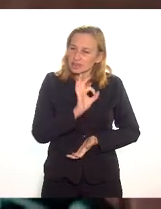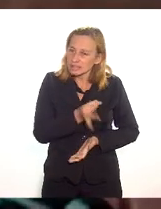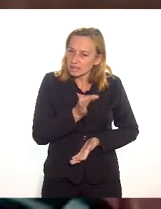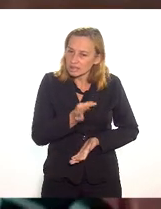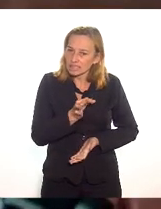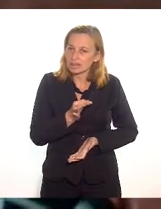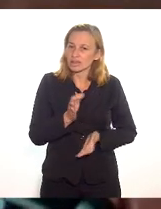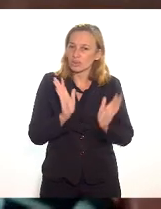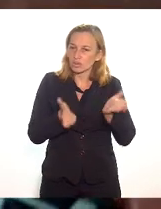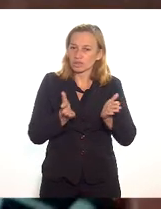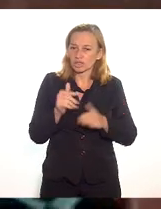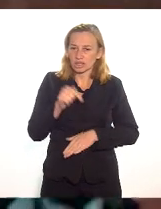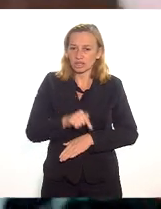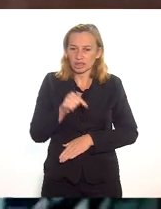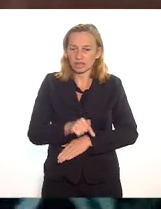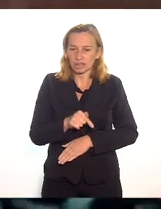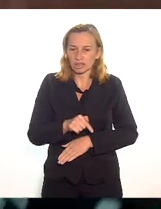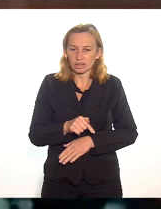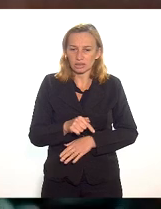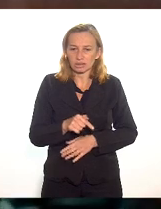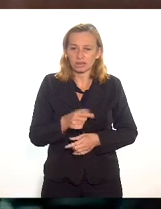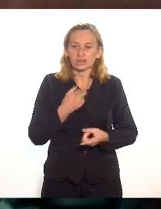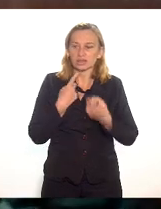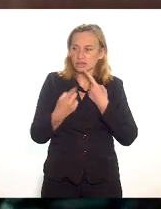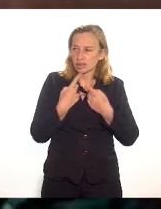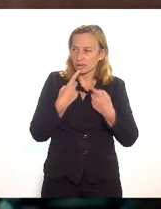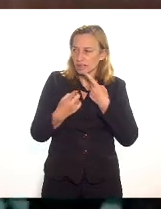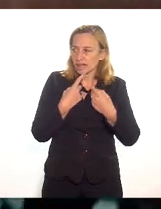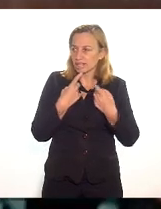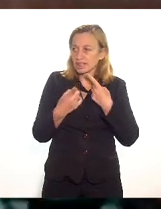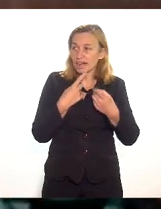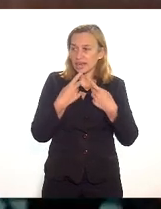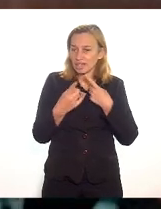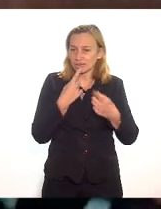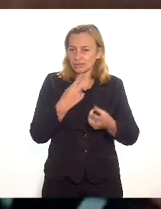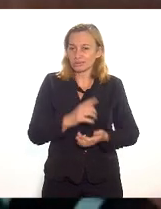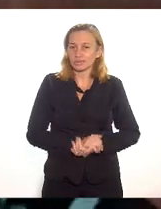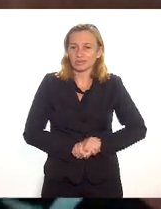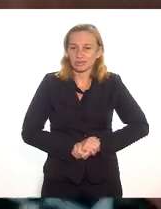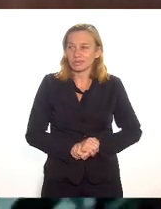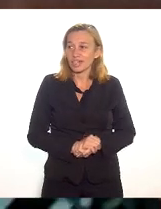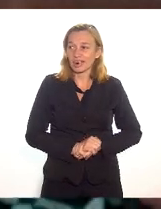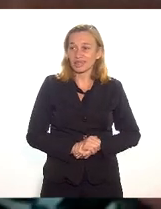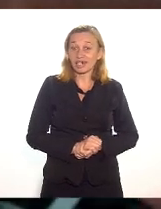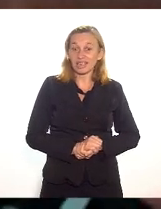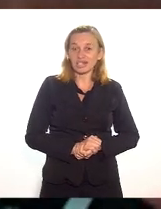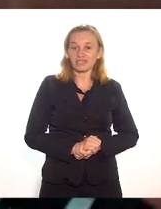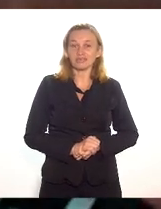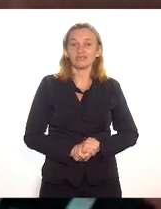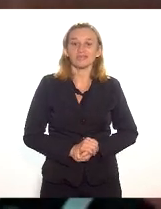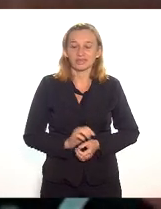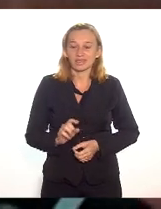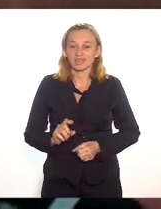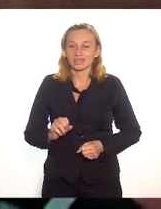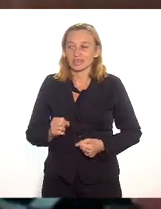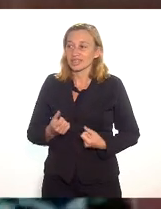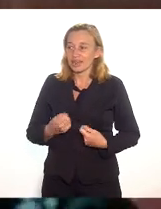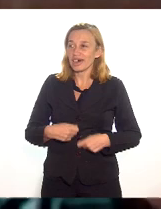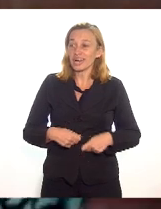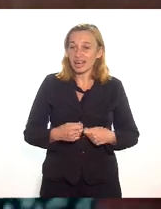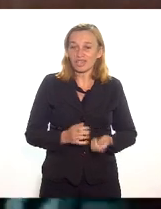garantindo hoje aqui é que se debata uma concessionária pública que garanta a possibilidade,